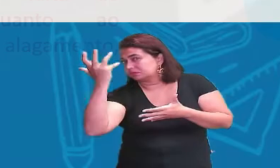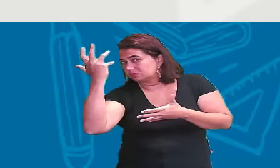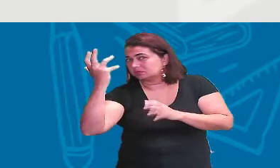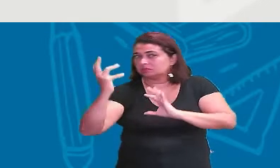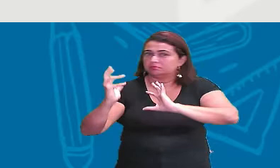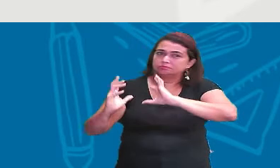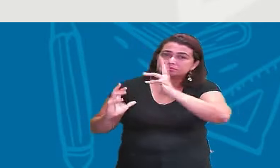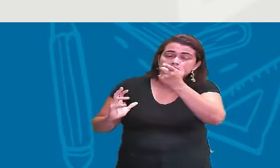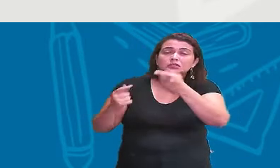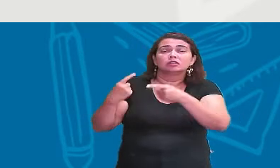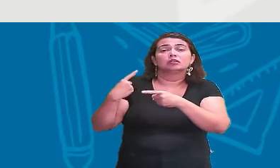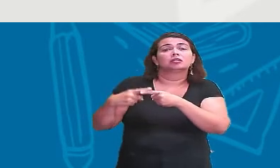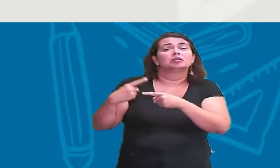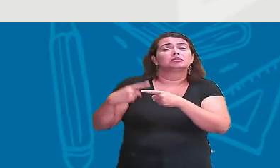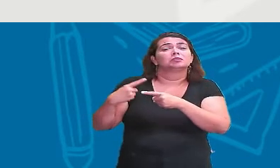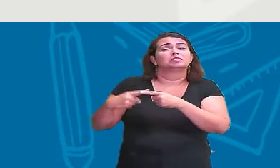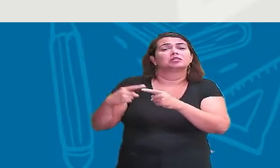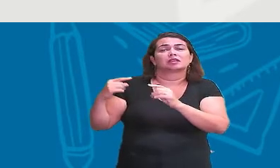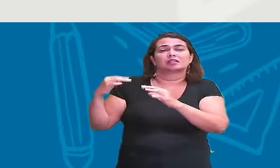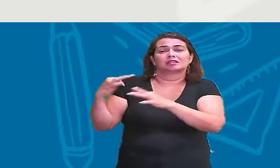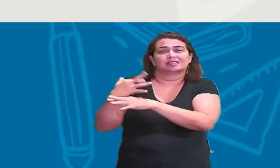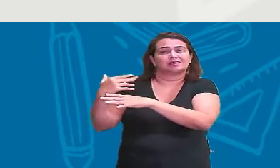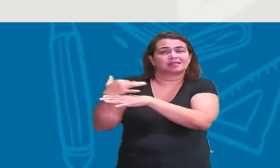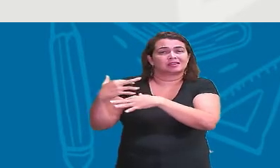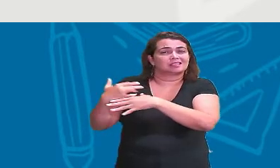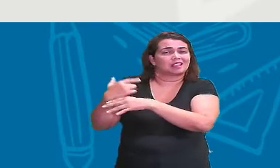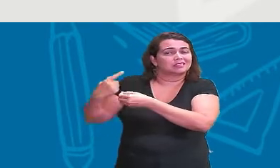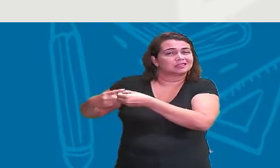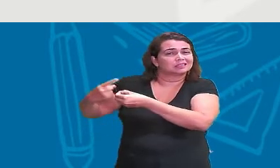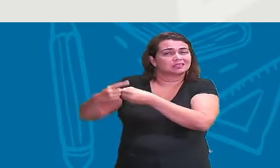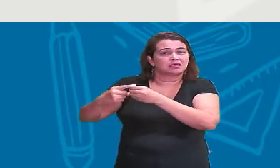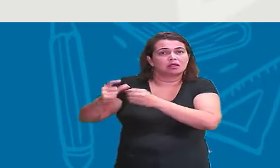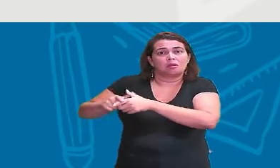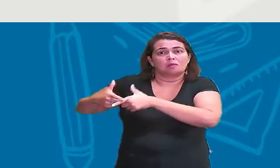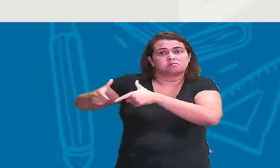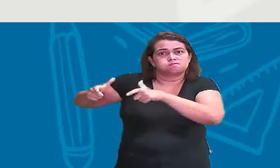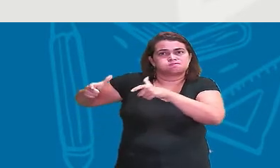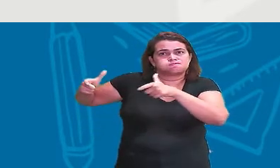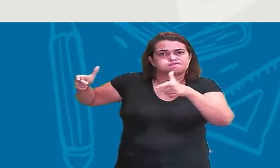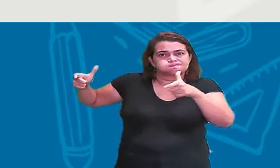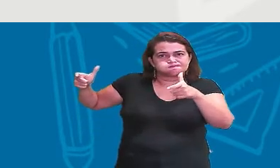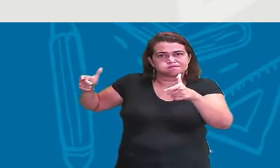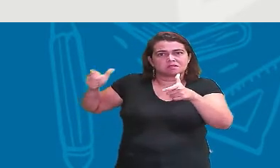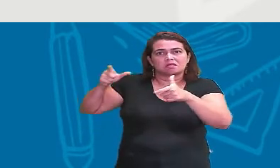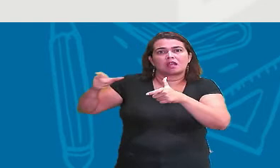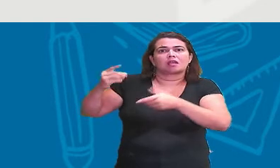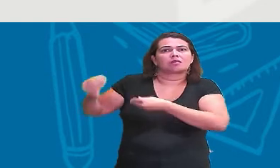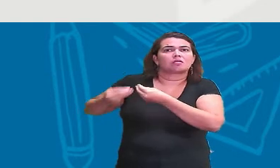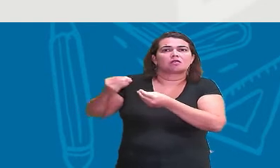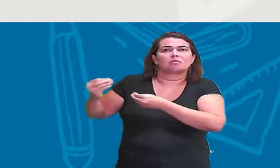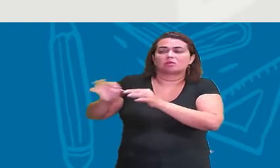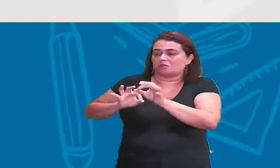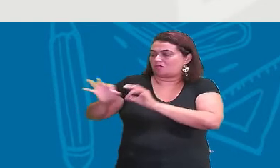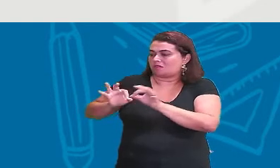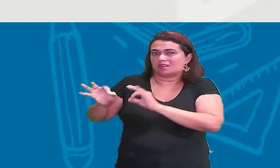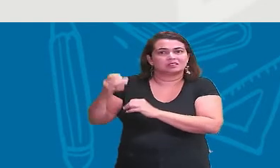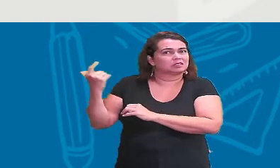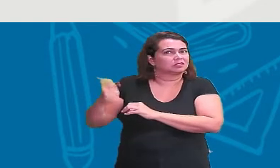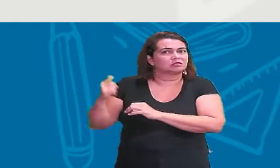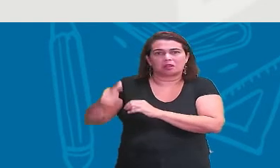com o crescimento desordenado das cidades e que teve como consequência lá nas zonas rurais